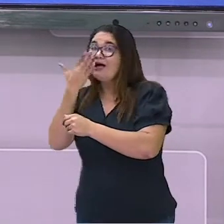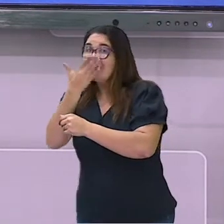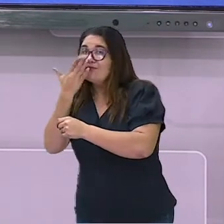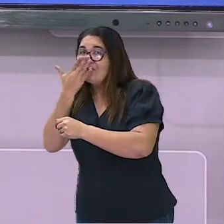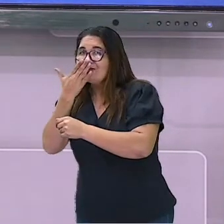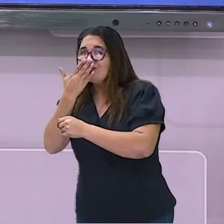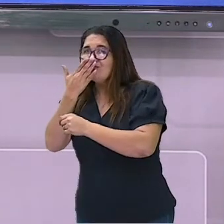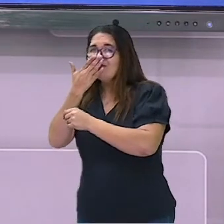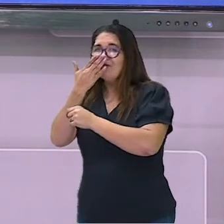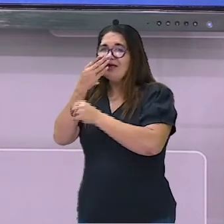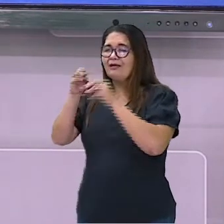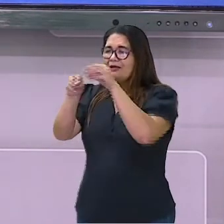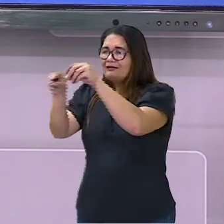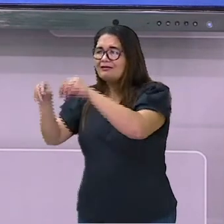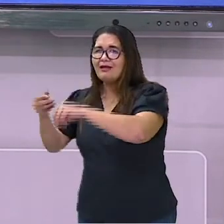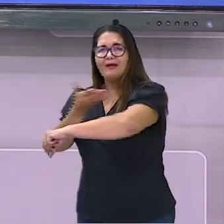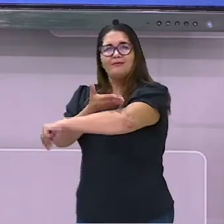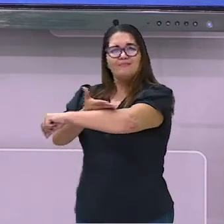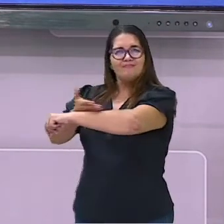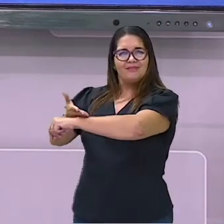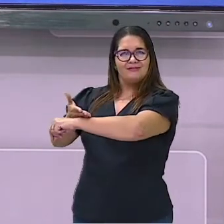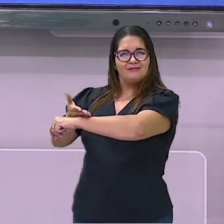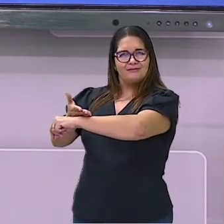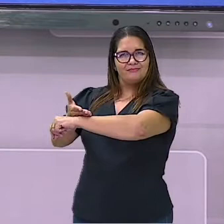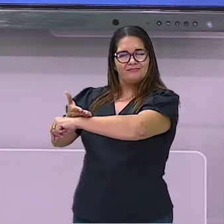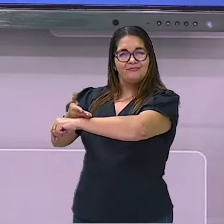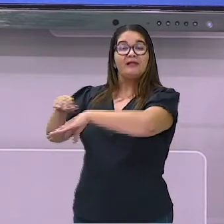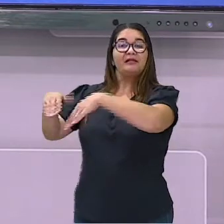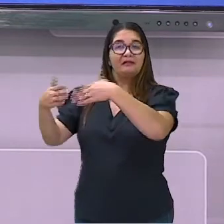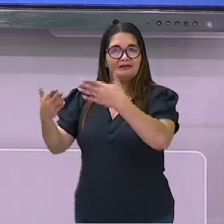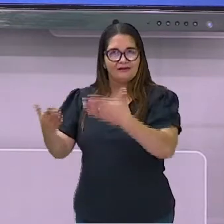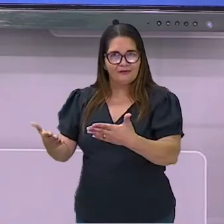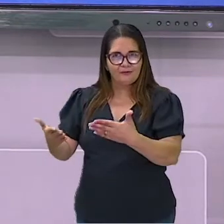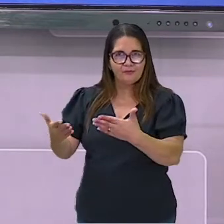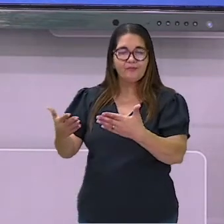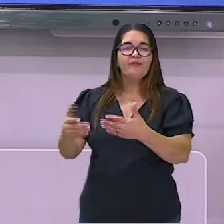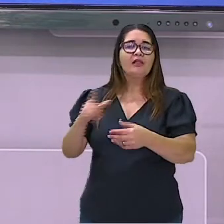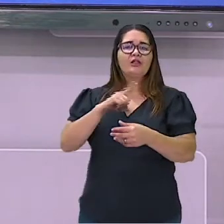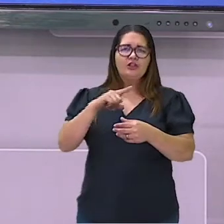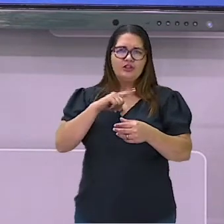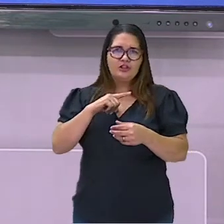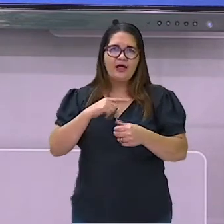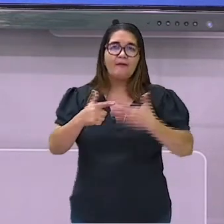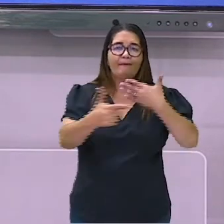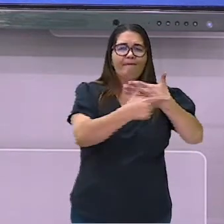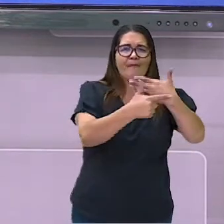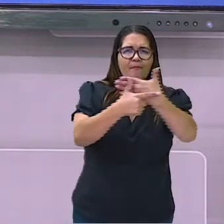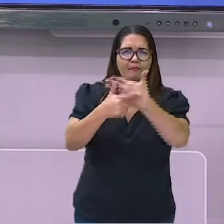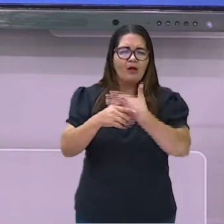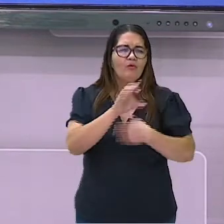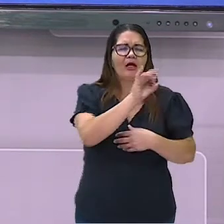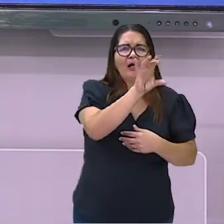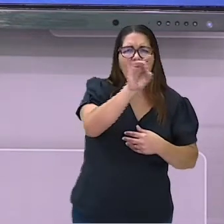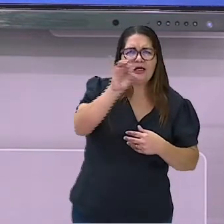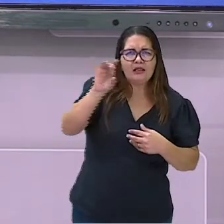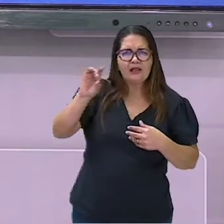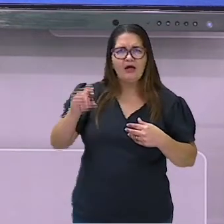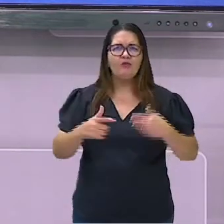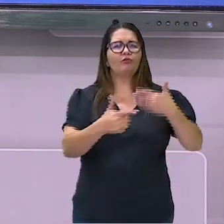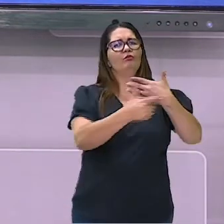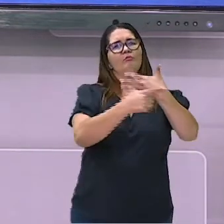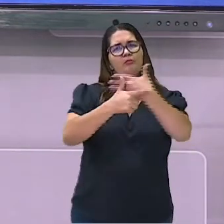do açúcar, enquanto o caixeiro retirava a parte dos impostos que cabia à coroa.